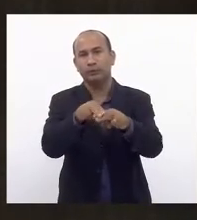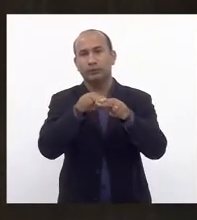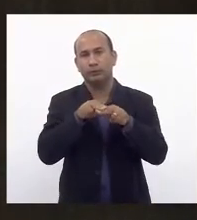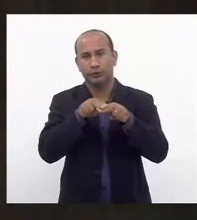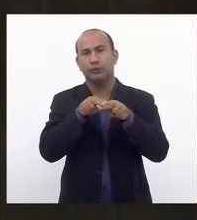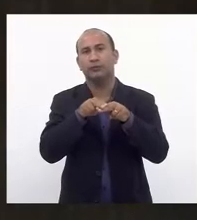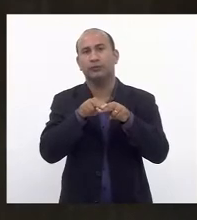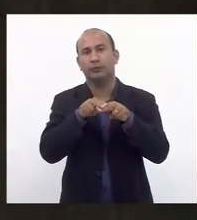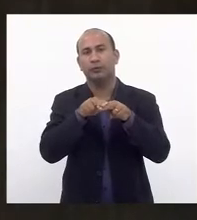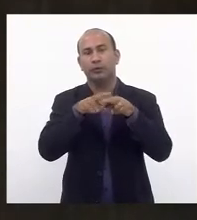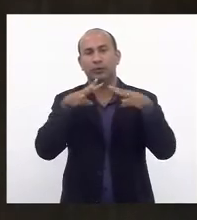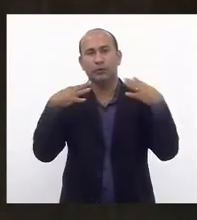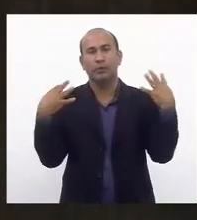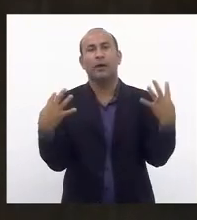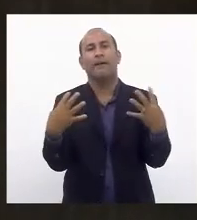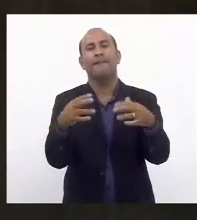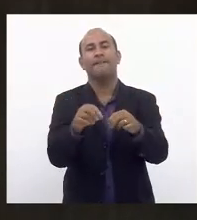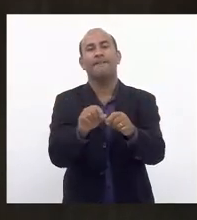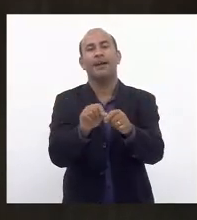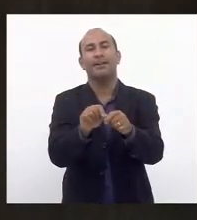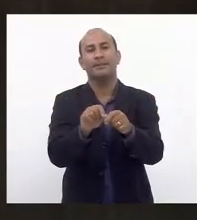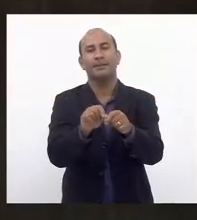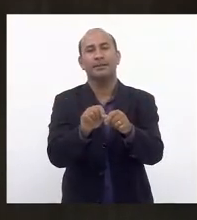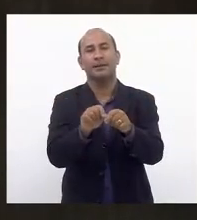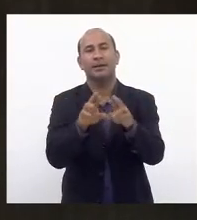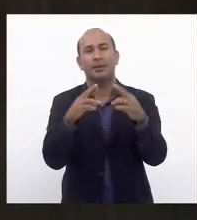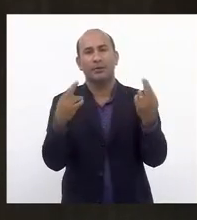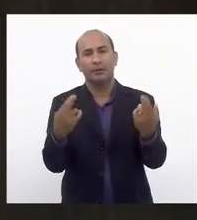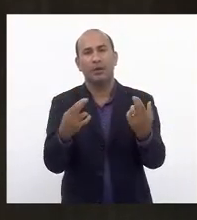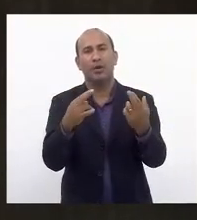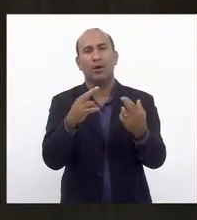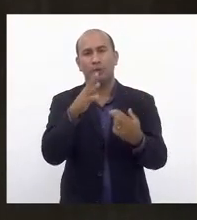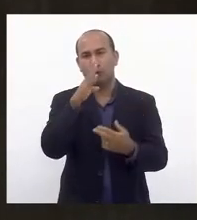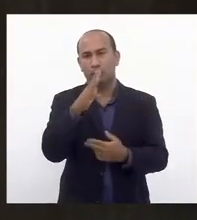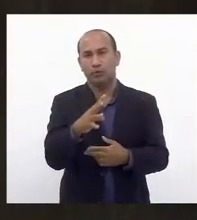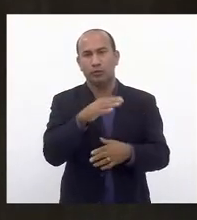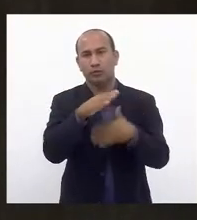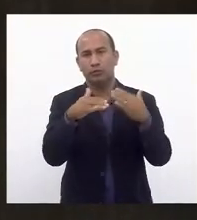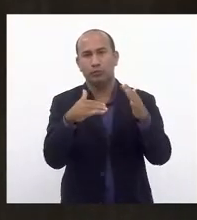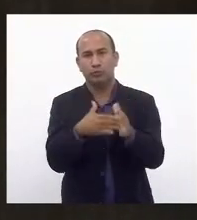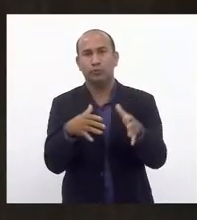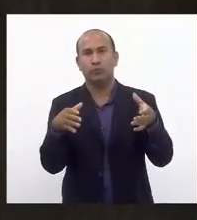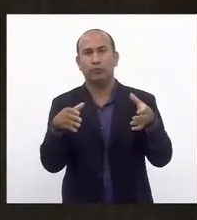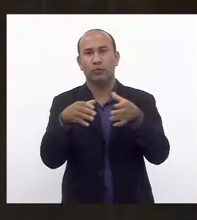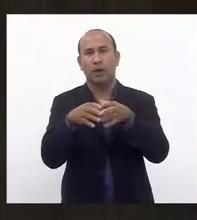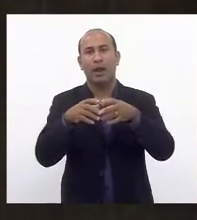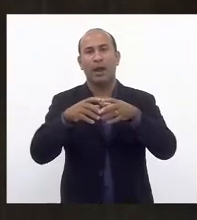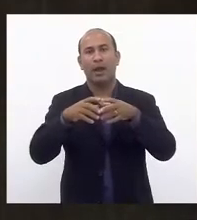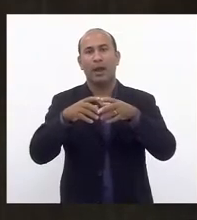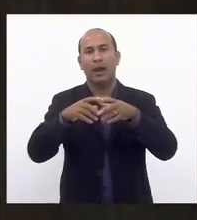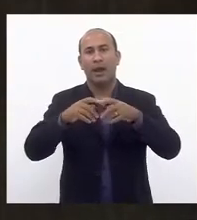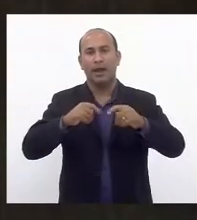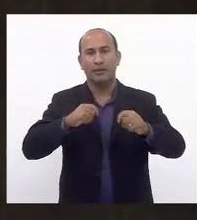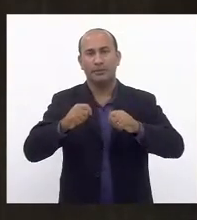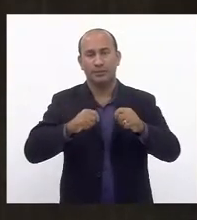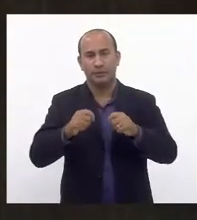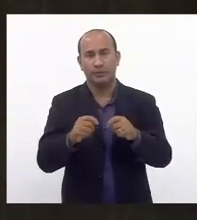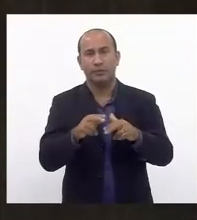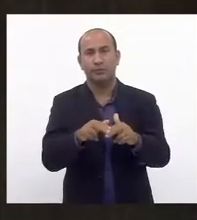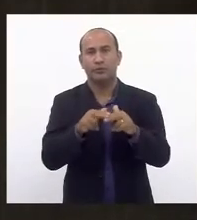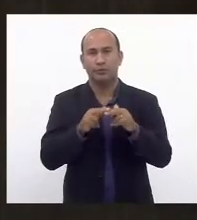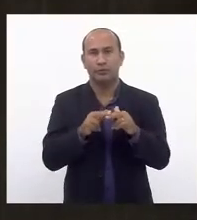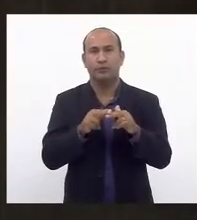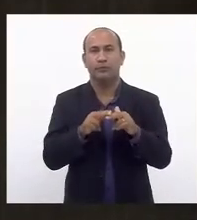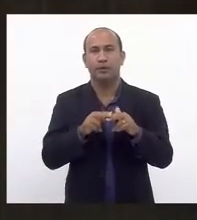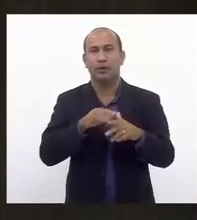Tribunal faça análise e julgamento de todos os processos administrativos relativos aos